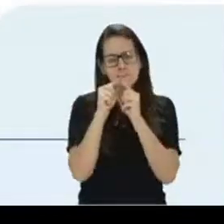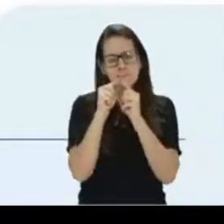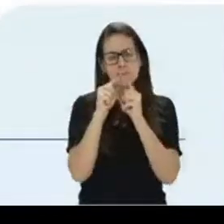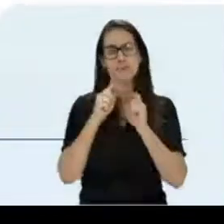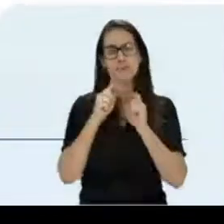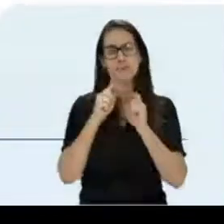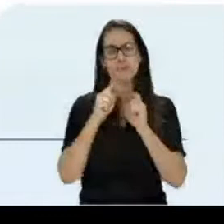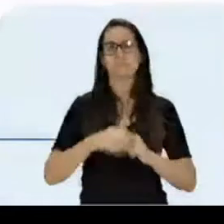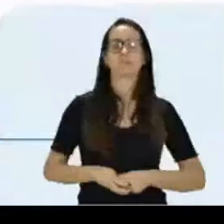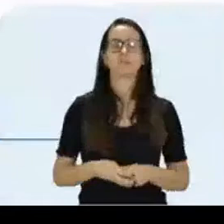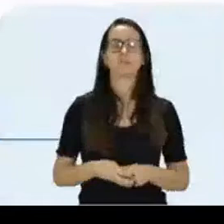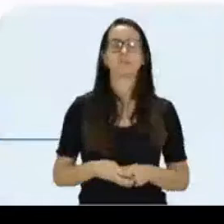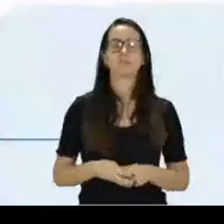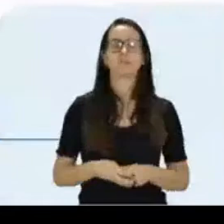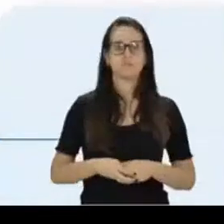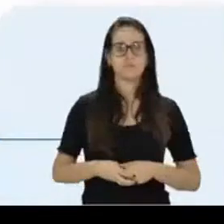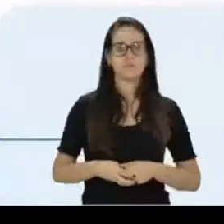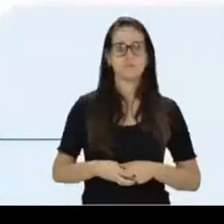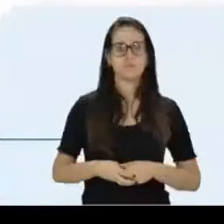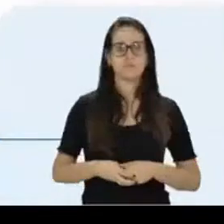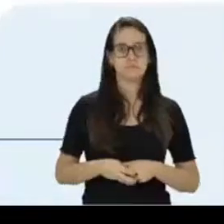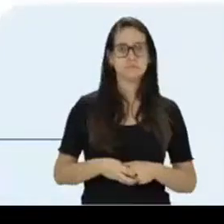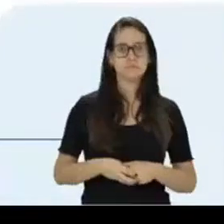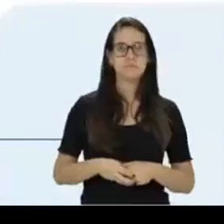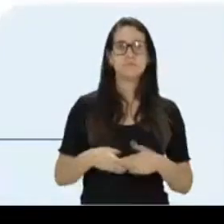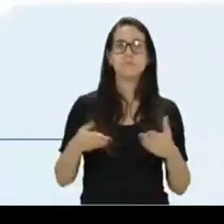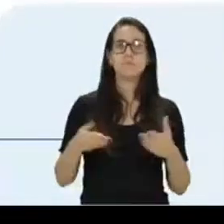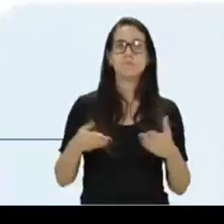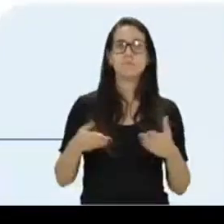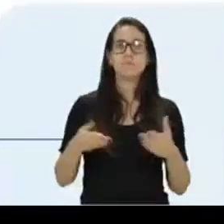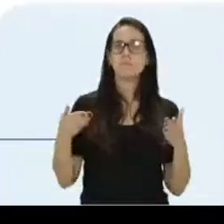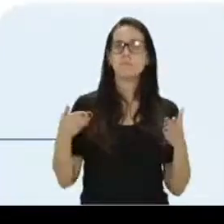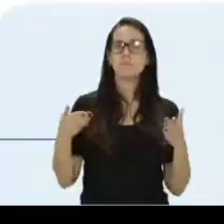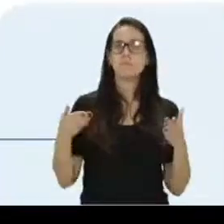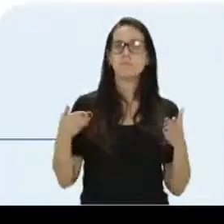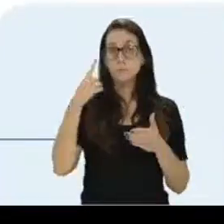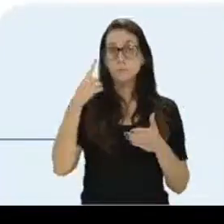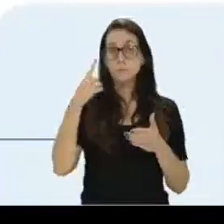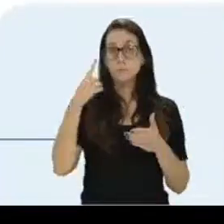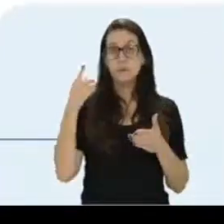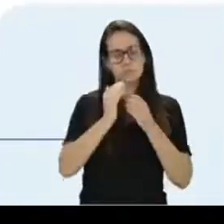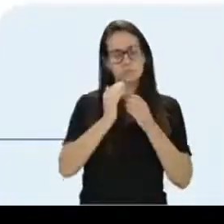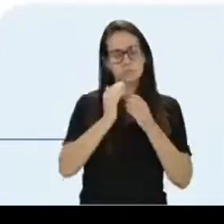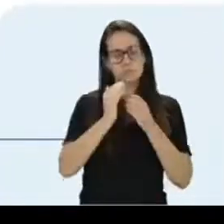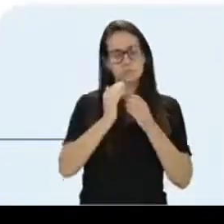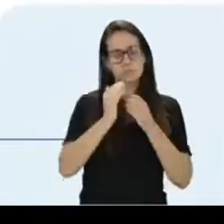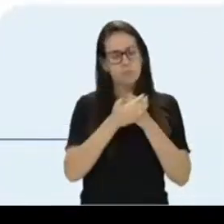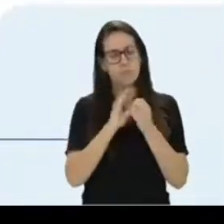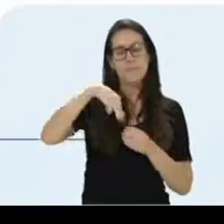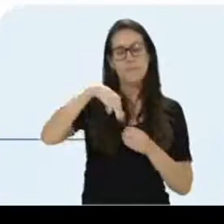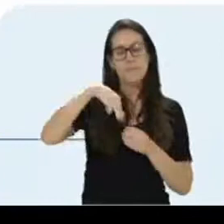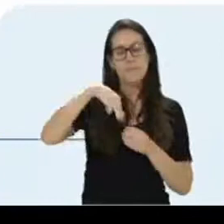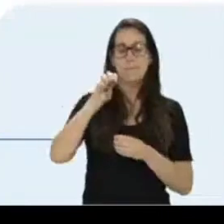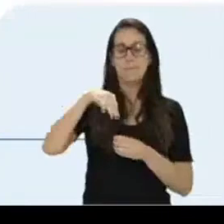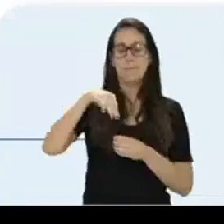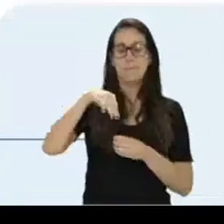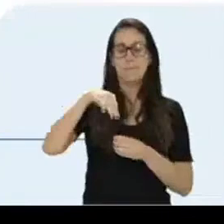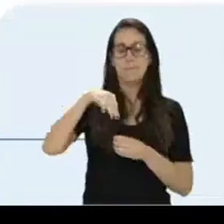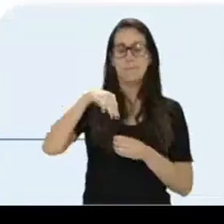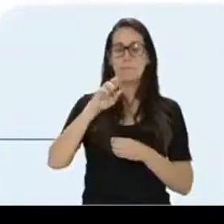lâminas. Então, quando nós falamos da membrana plasmática, nós sabemos que é uma estrutura obrigatória.